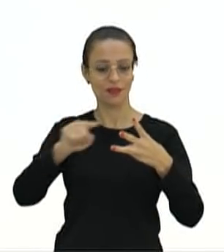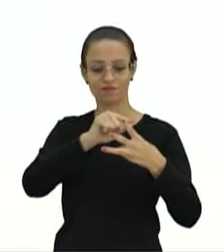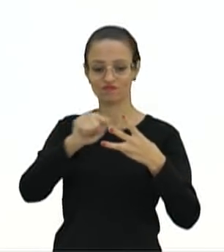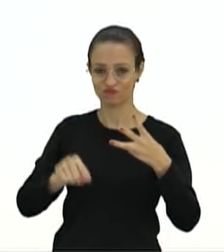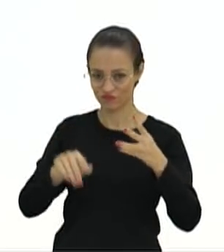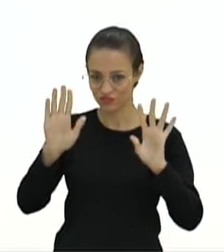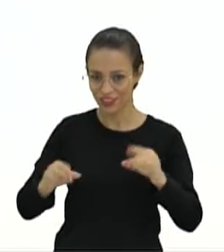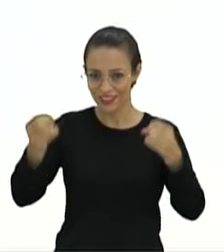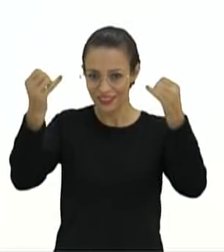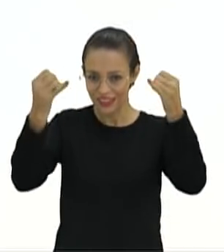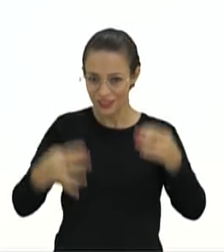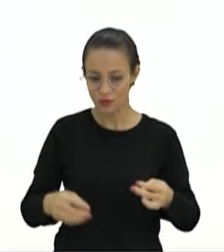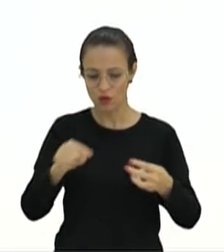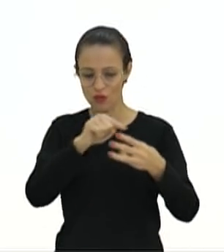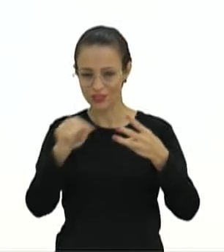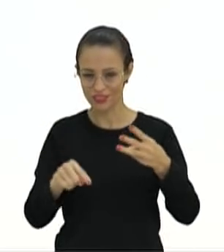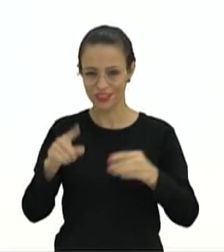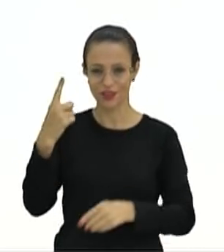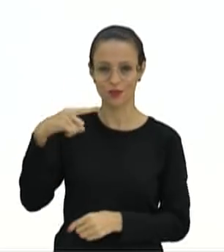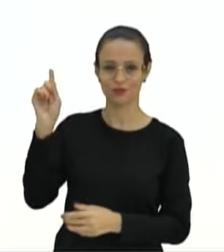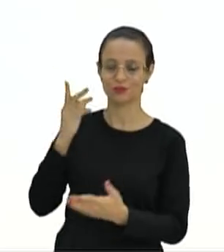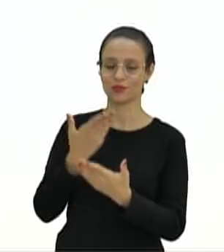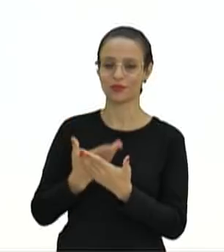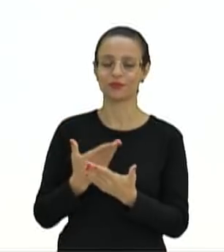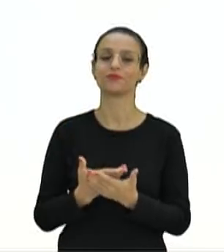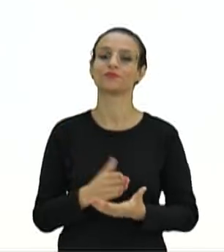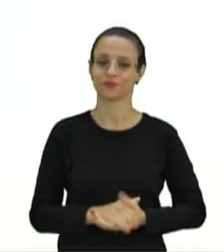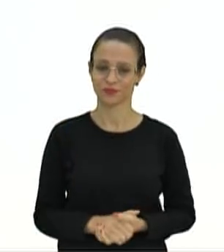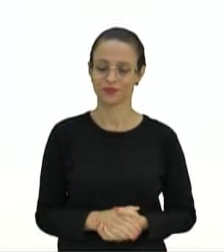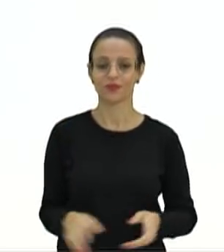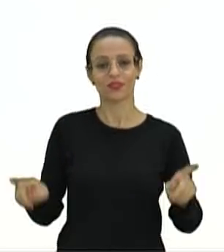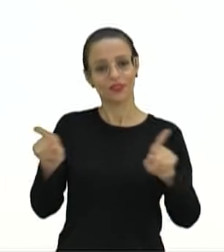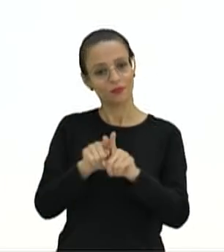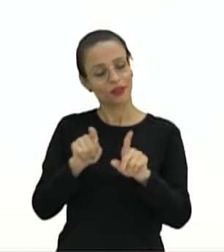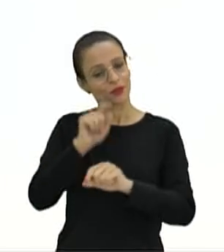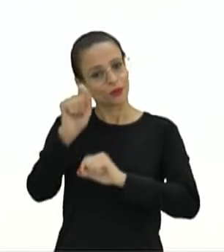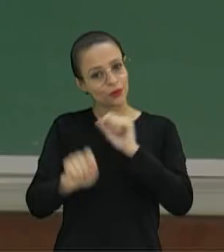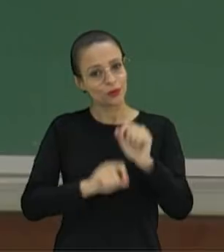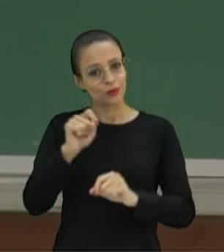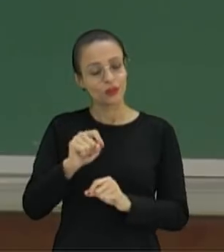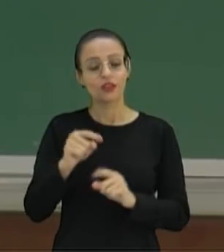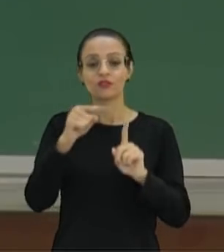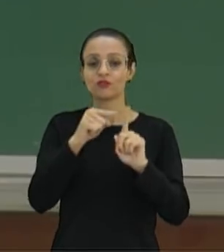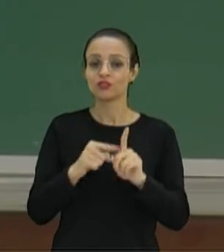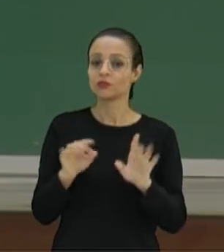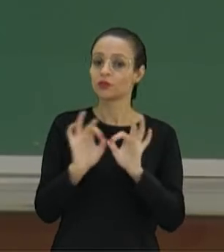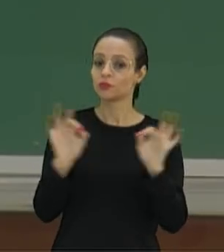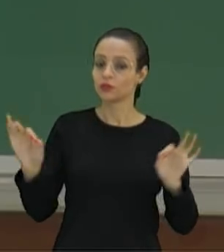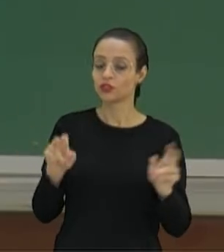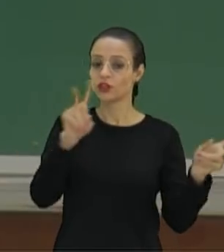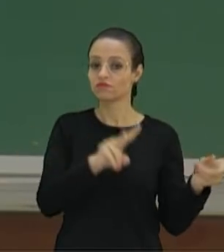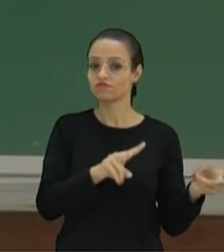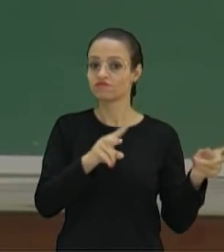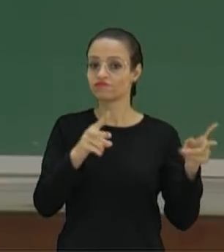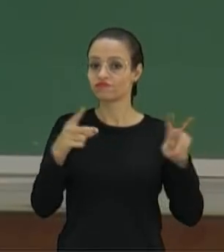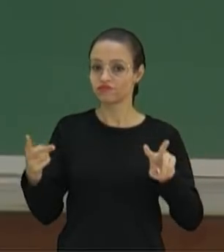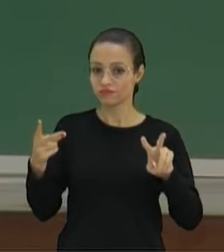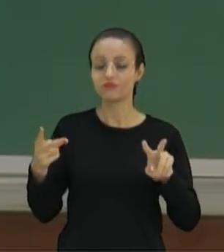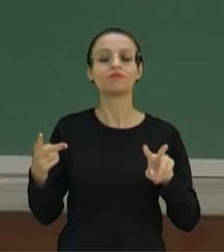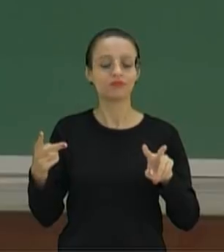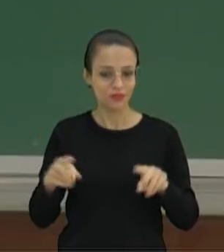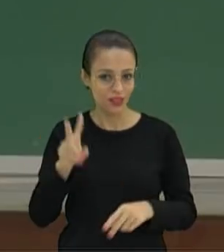Falamos bastante desses carinhas na aula passada, hein? E também nós temos as unidades de medida das